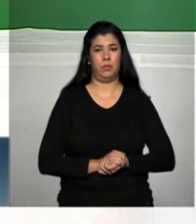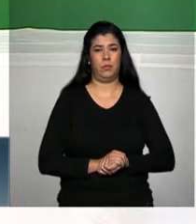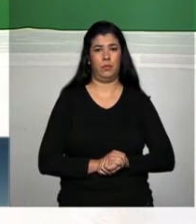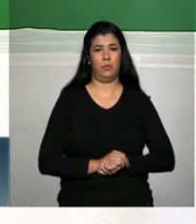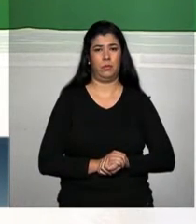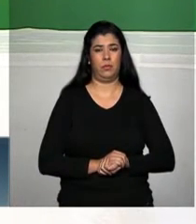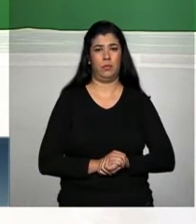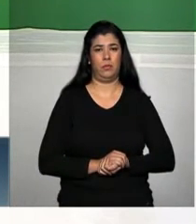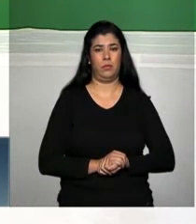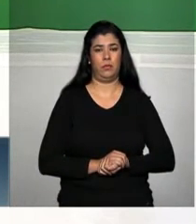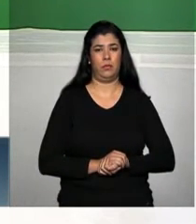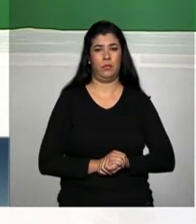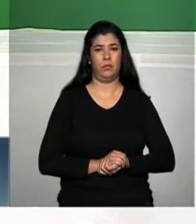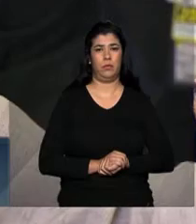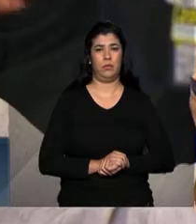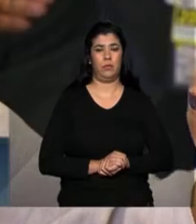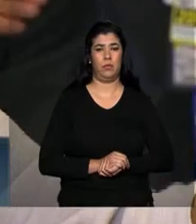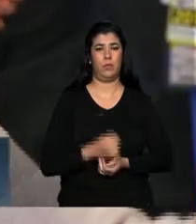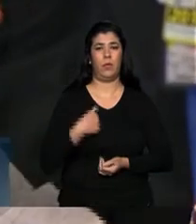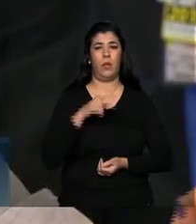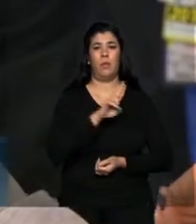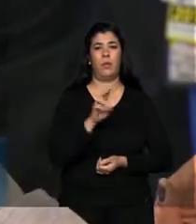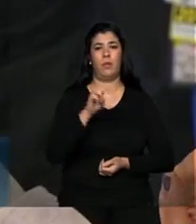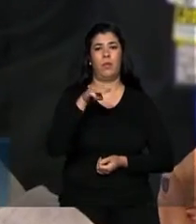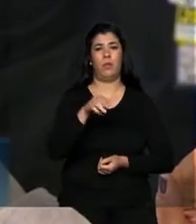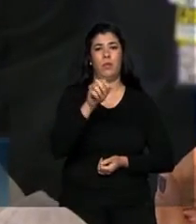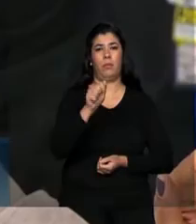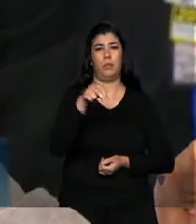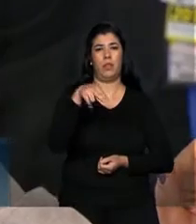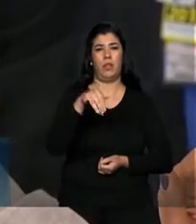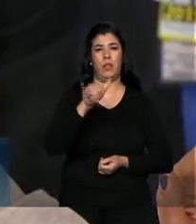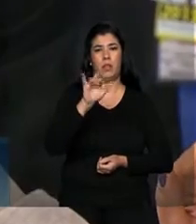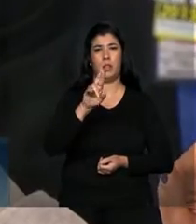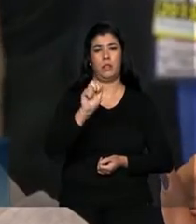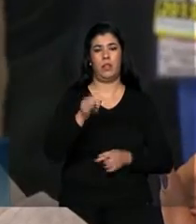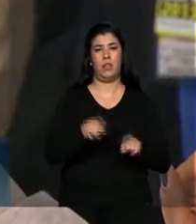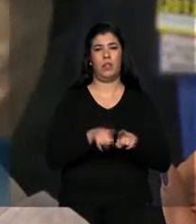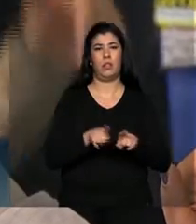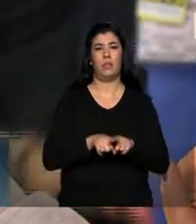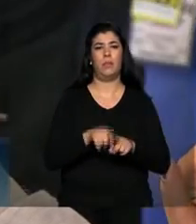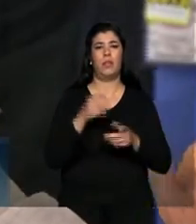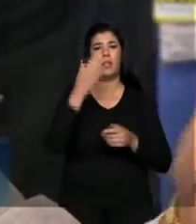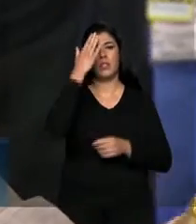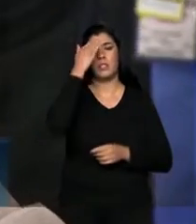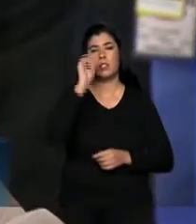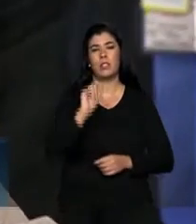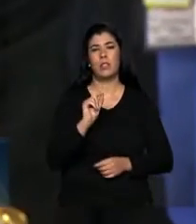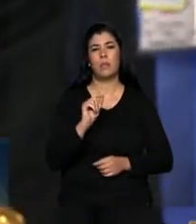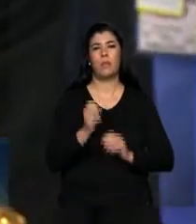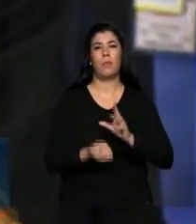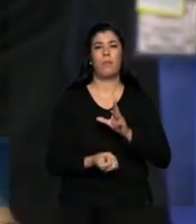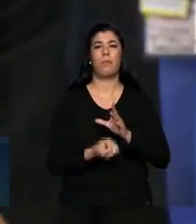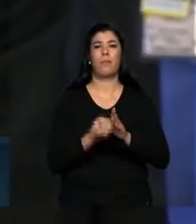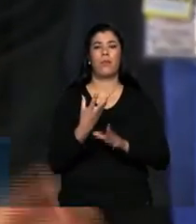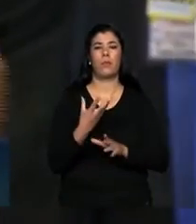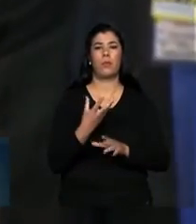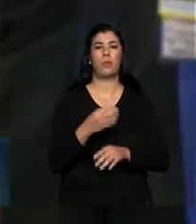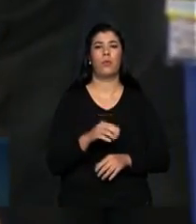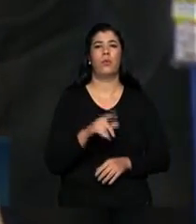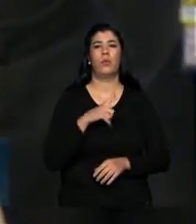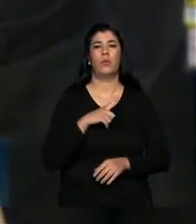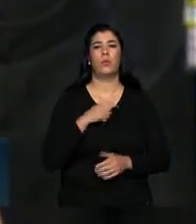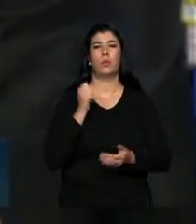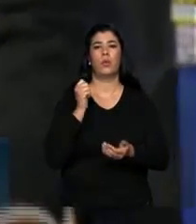Ministro Manaíra, do Canal Rural. Eu queria fazer uma pergunta com relação às exportações de produtos do agronegócio, tendo em vista que a